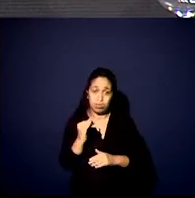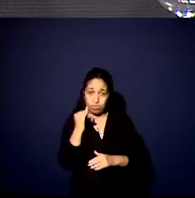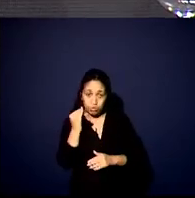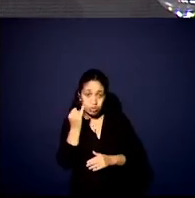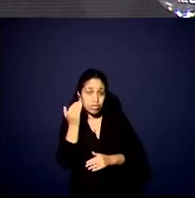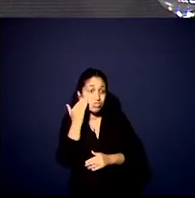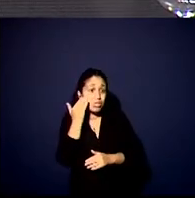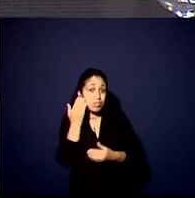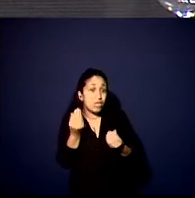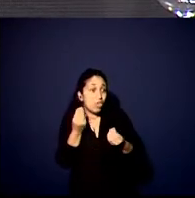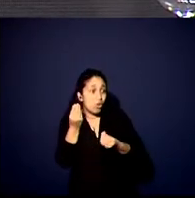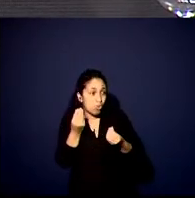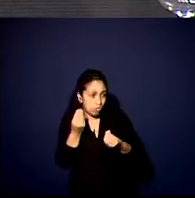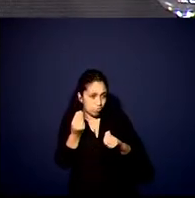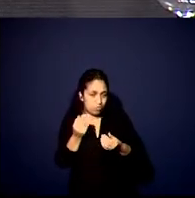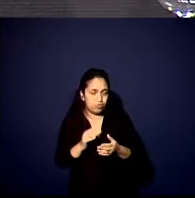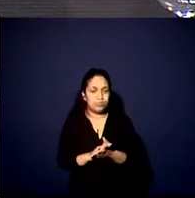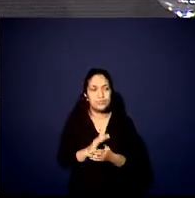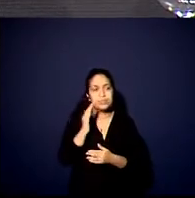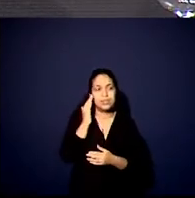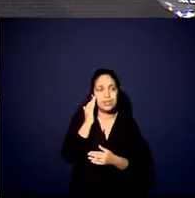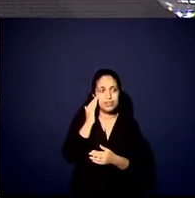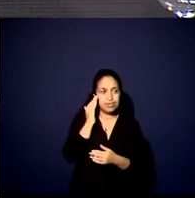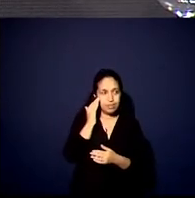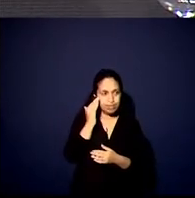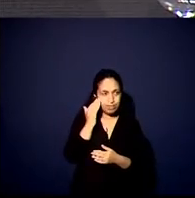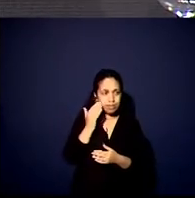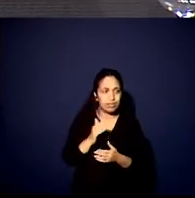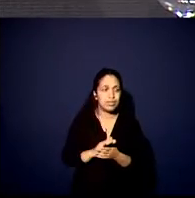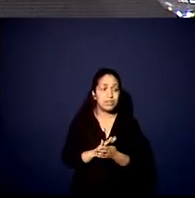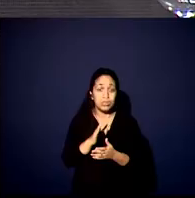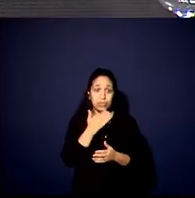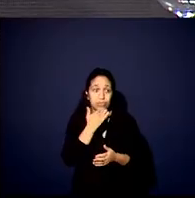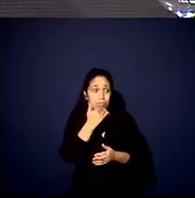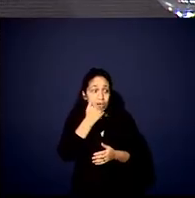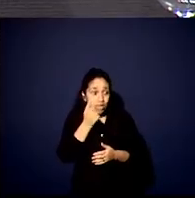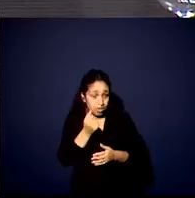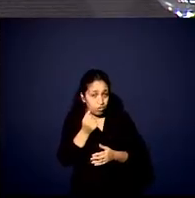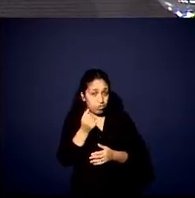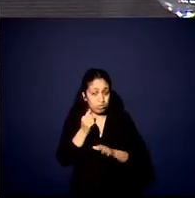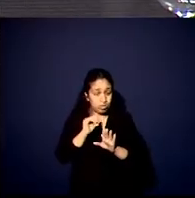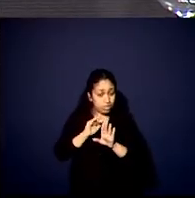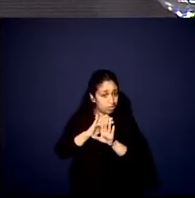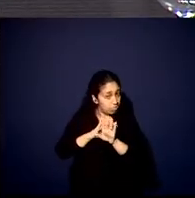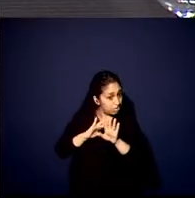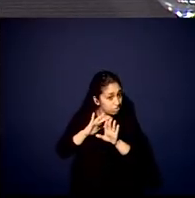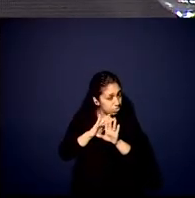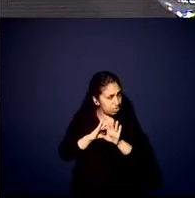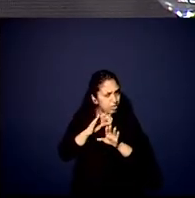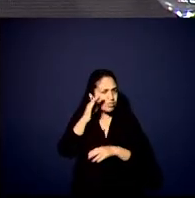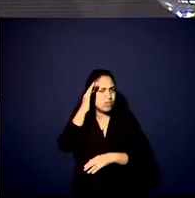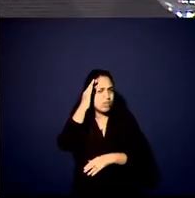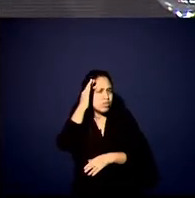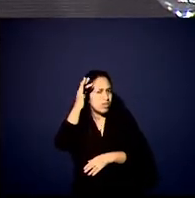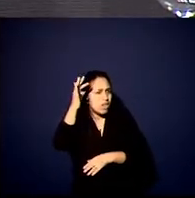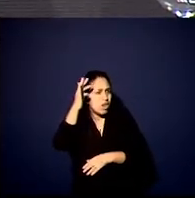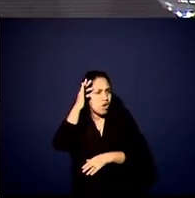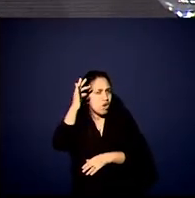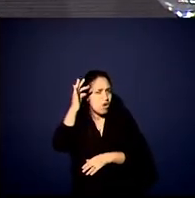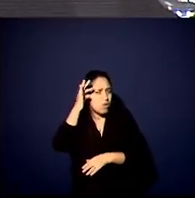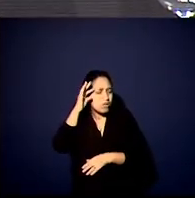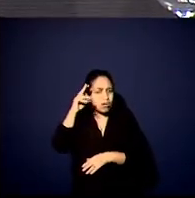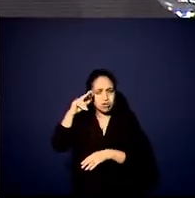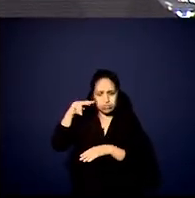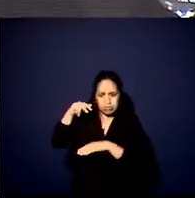lidar com isto compreender que tendencialmente o ideal abstratamente Teoricamente é que esse